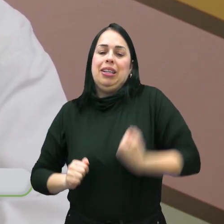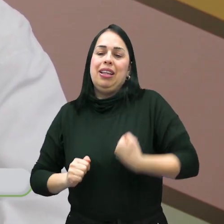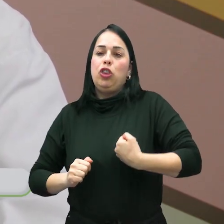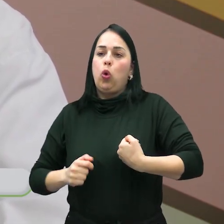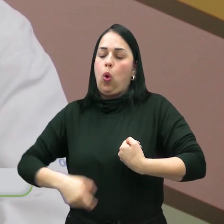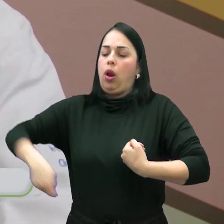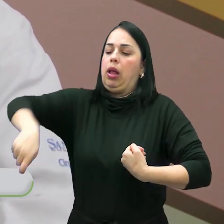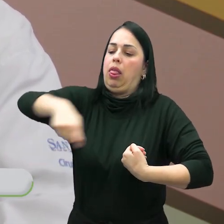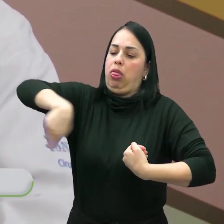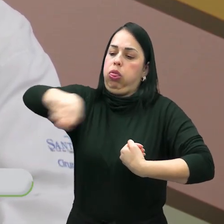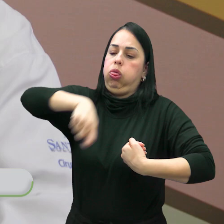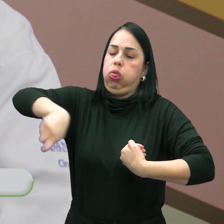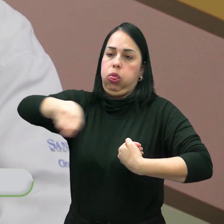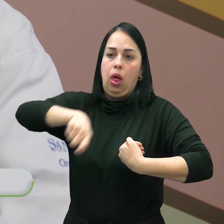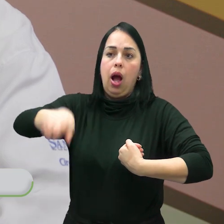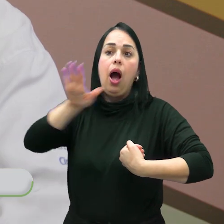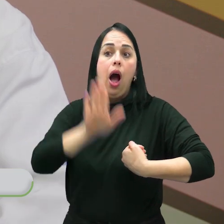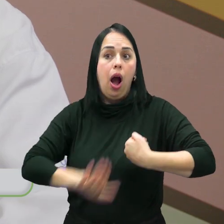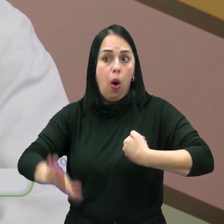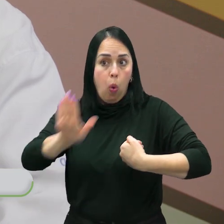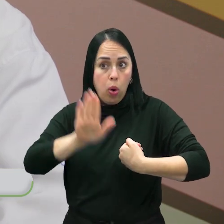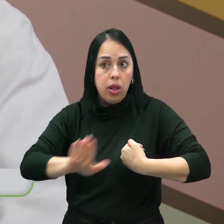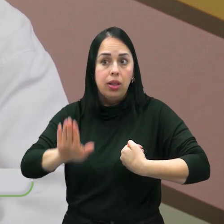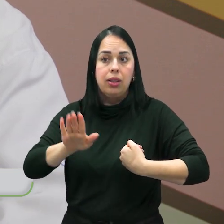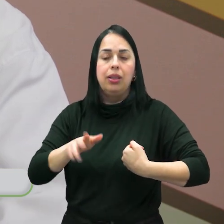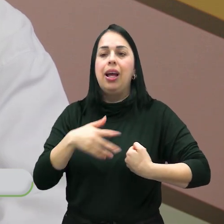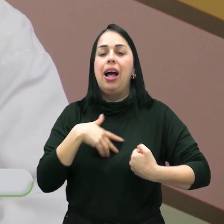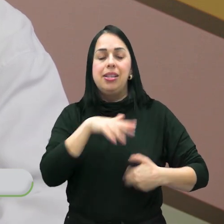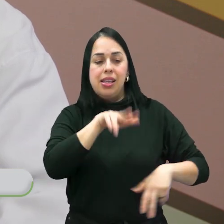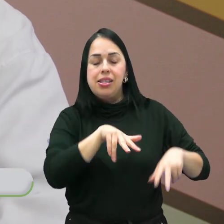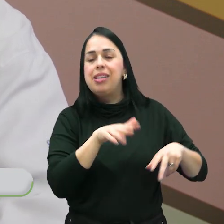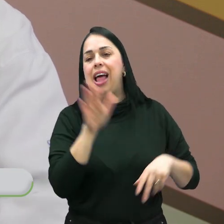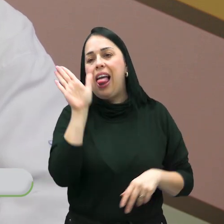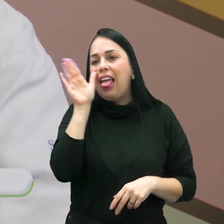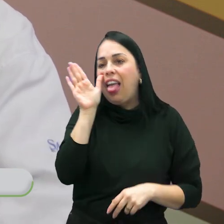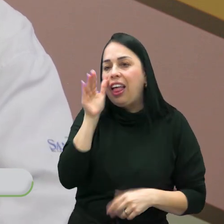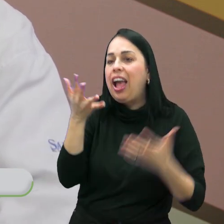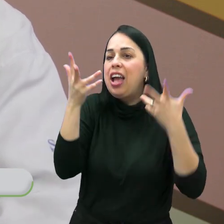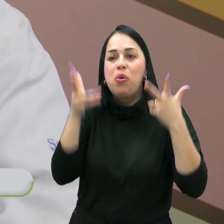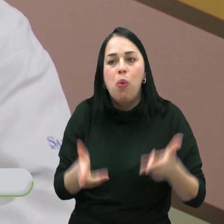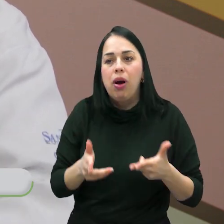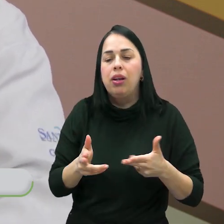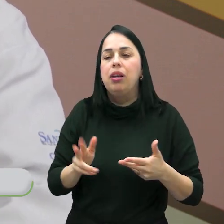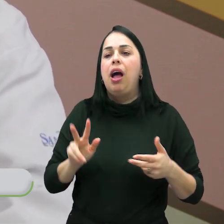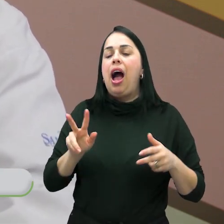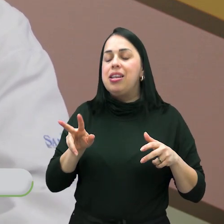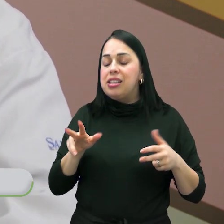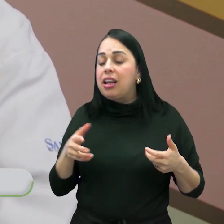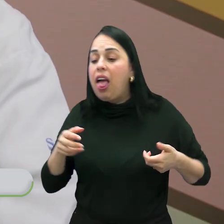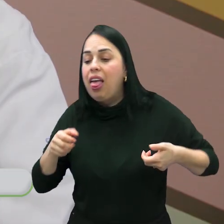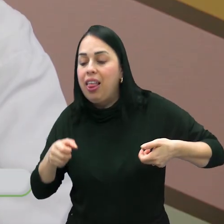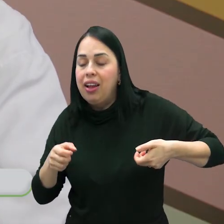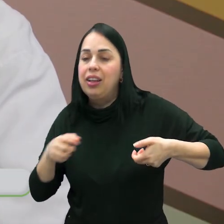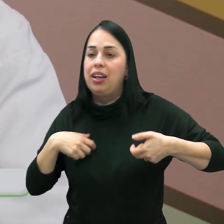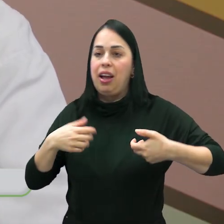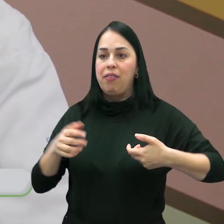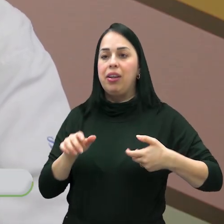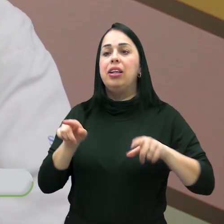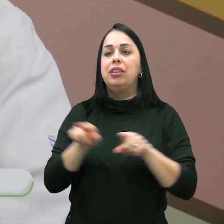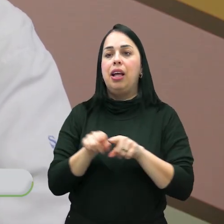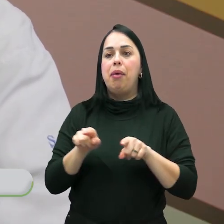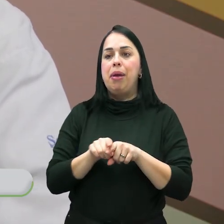criança é curiosa, vê a mãe mexendo com uma colher a panela, ela quer fazer a mesma coisa. Então, ela projeta o corpo para cima do